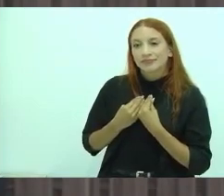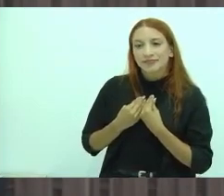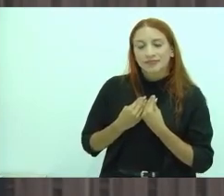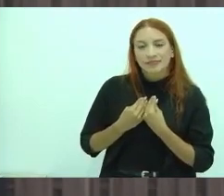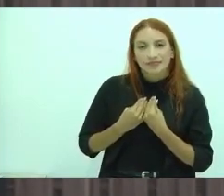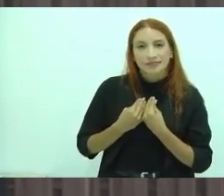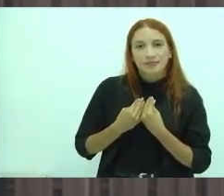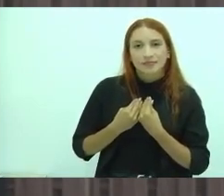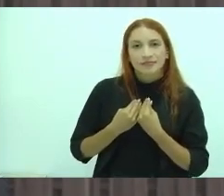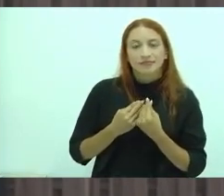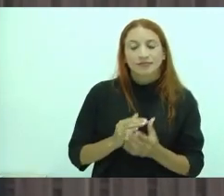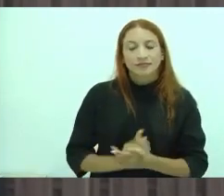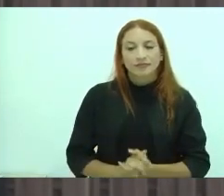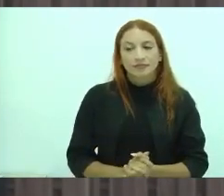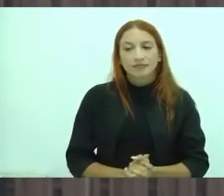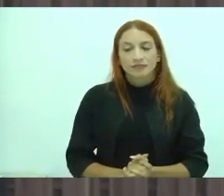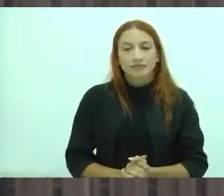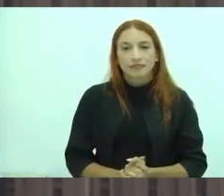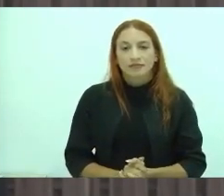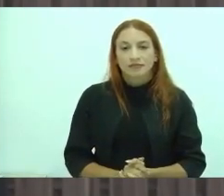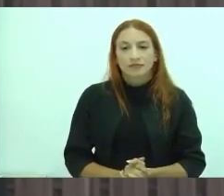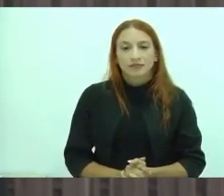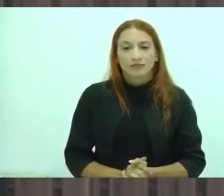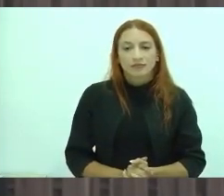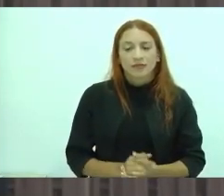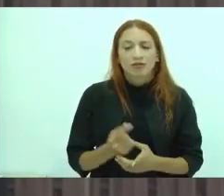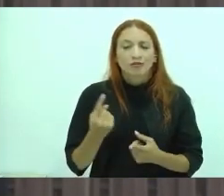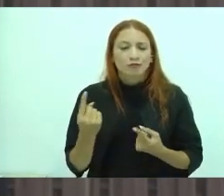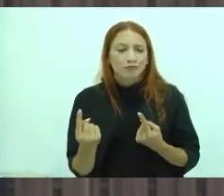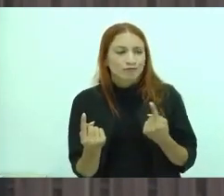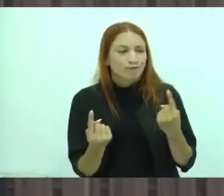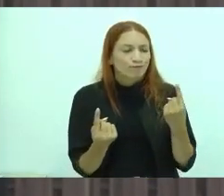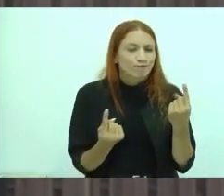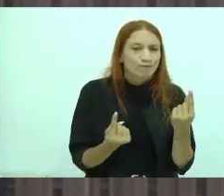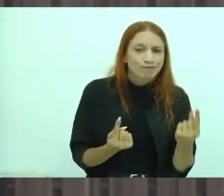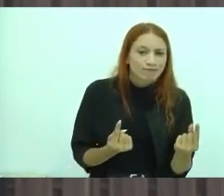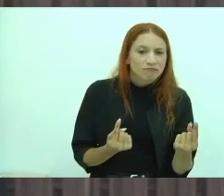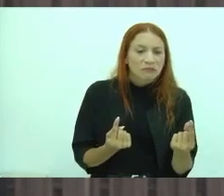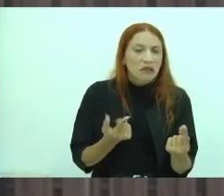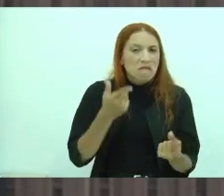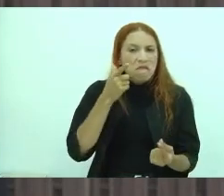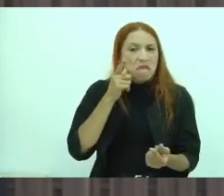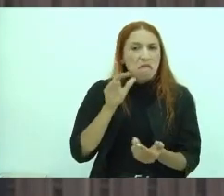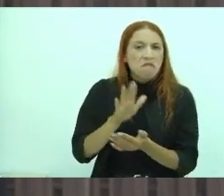onde alguns que não conseguiram